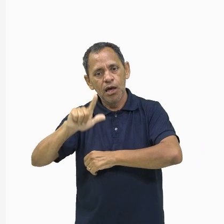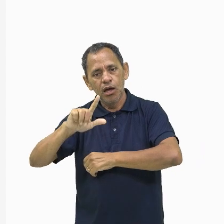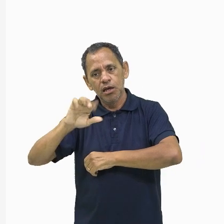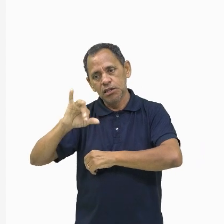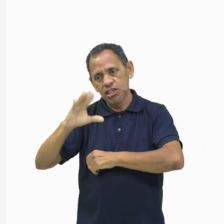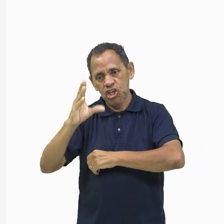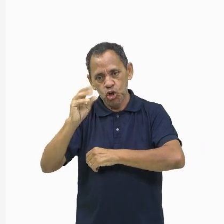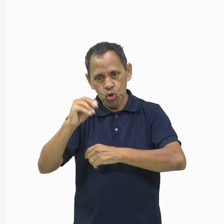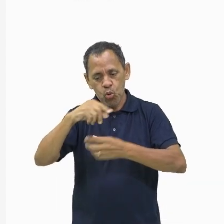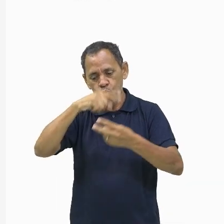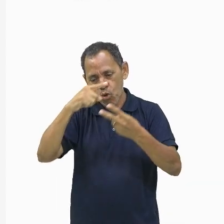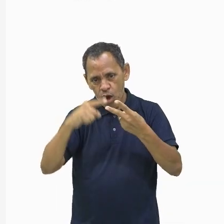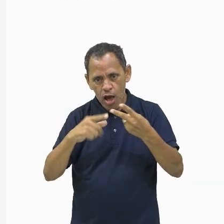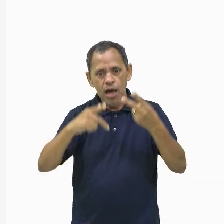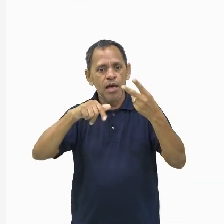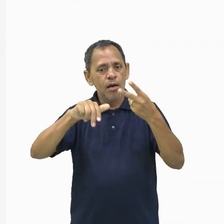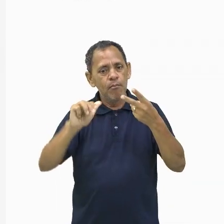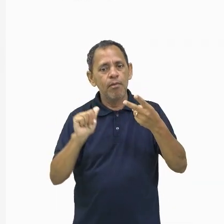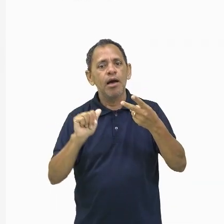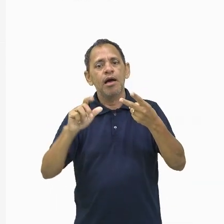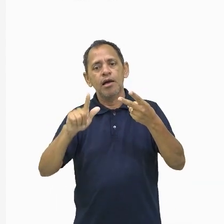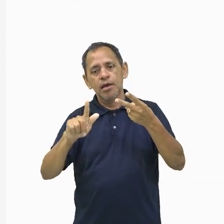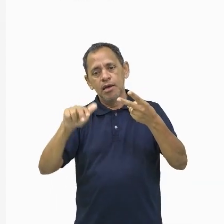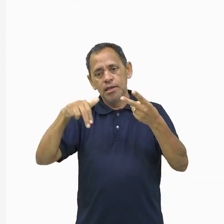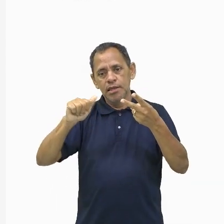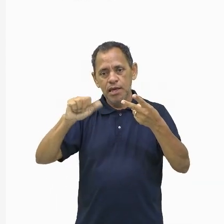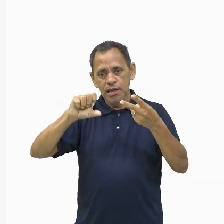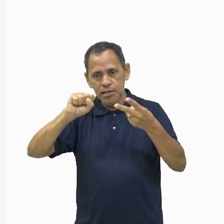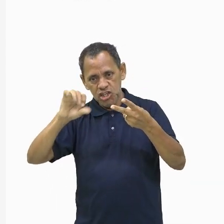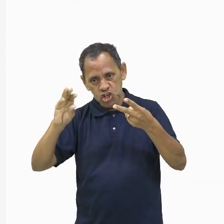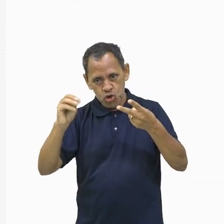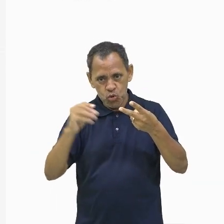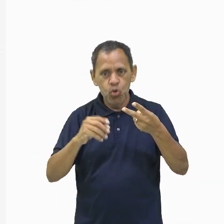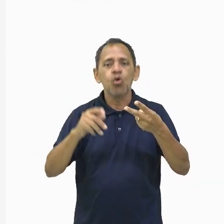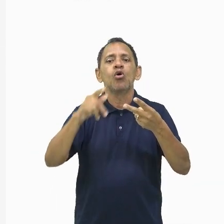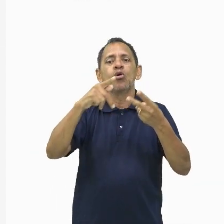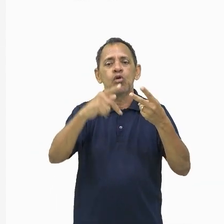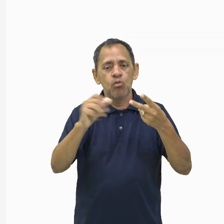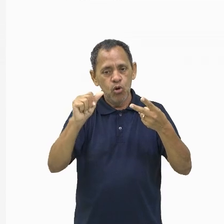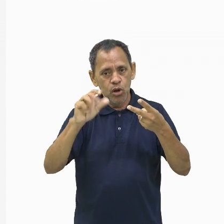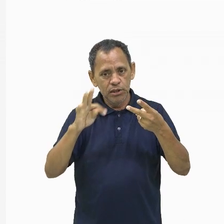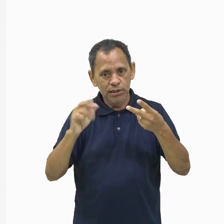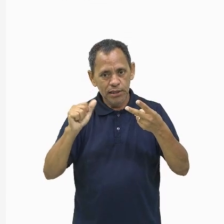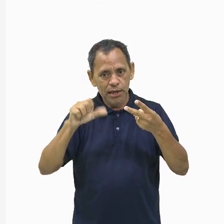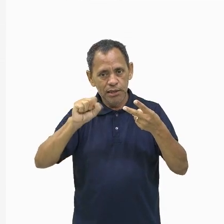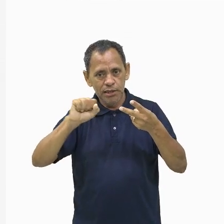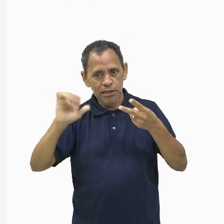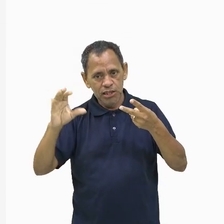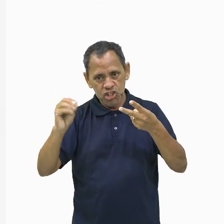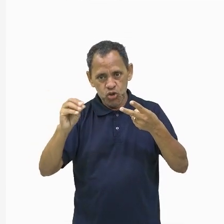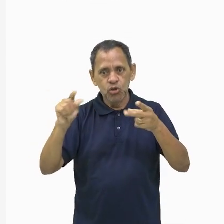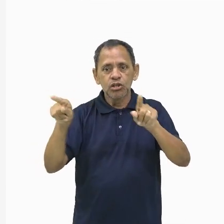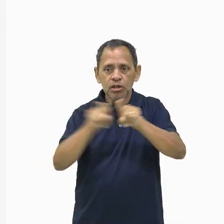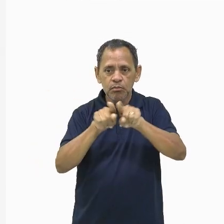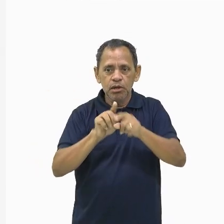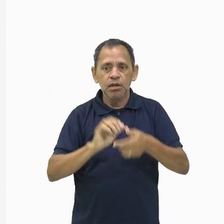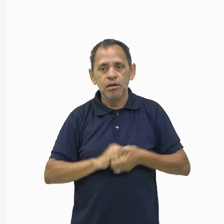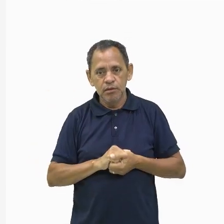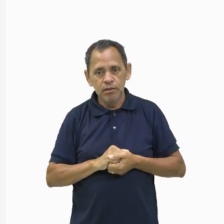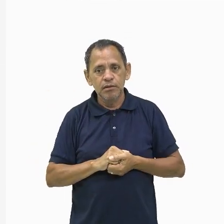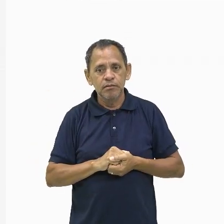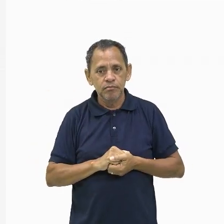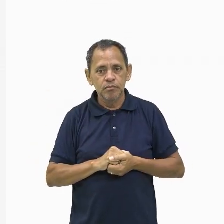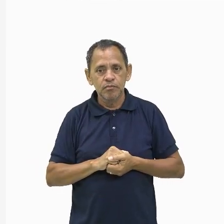de sódio e potássio. Eles só conseguem estar dissolvidos, gente, graças ao